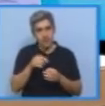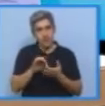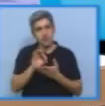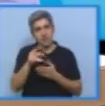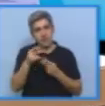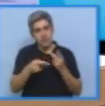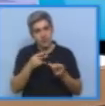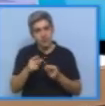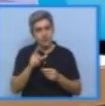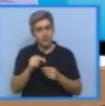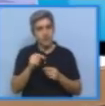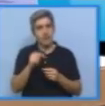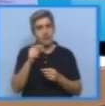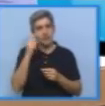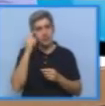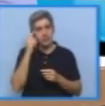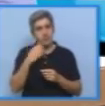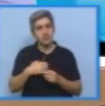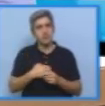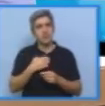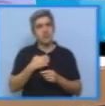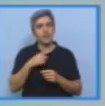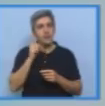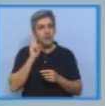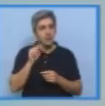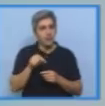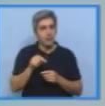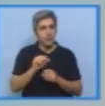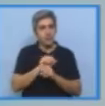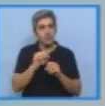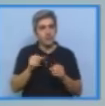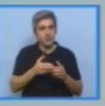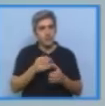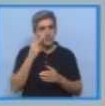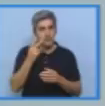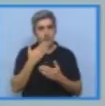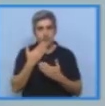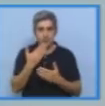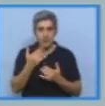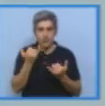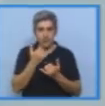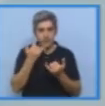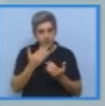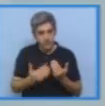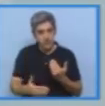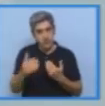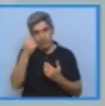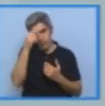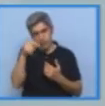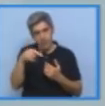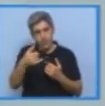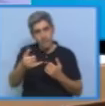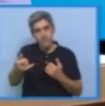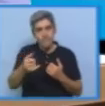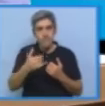de análise, mas também o que significa este dia no vosso percurso de vida. Muito obrigado e felicidades para domingo e para os dias que